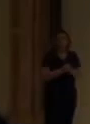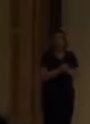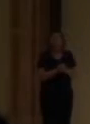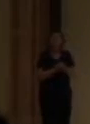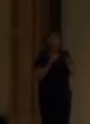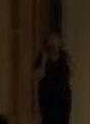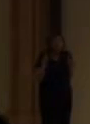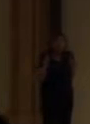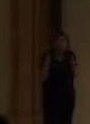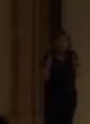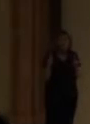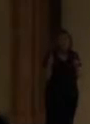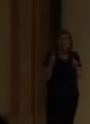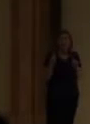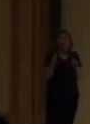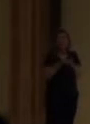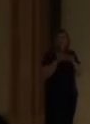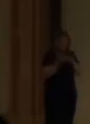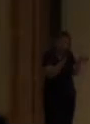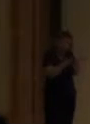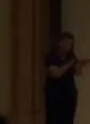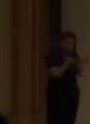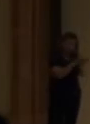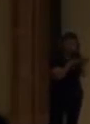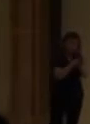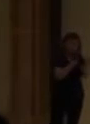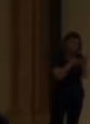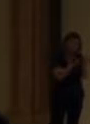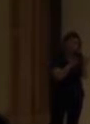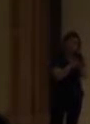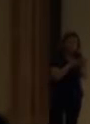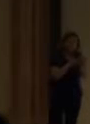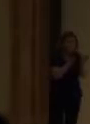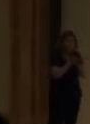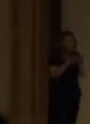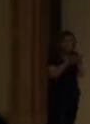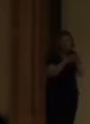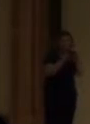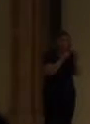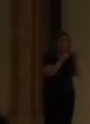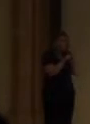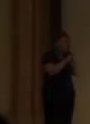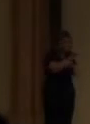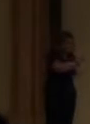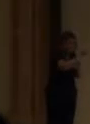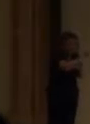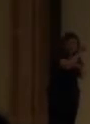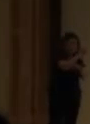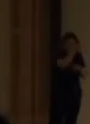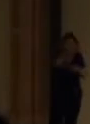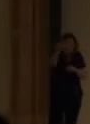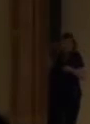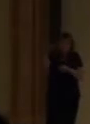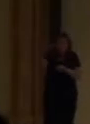narrativa era também um dispositivo de normatividade para que os novos povos e as suas